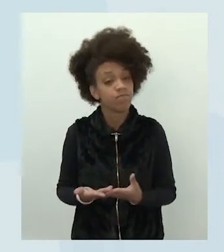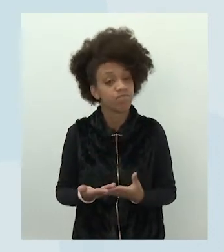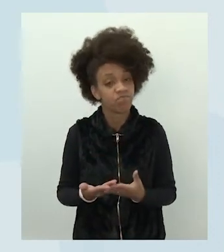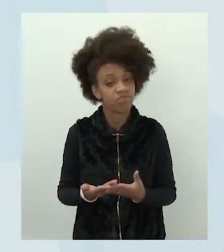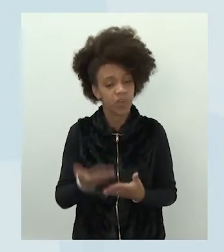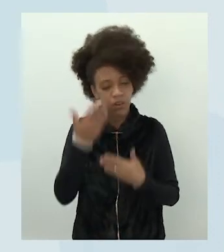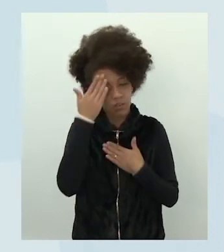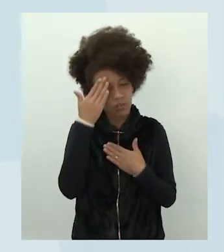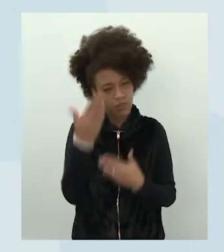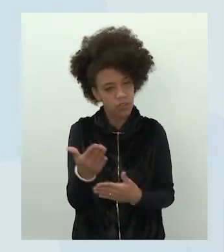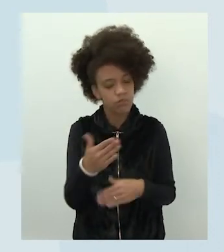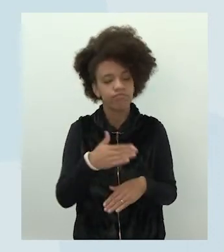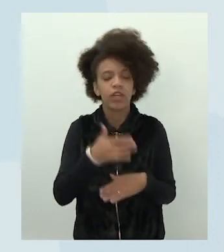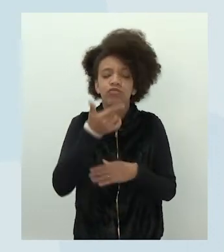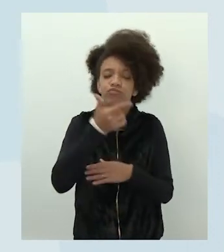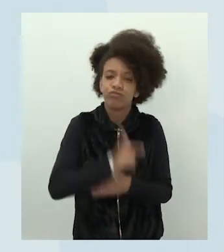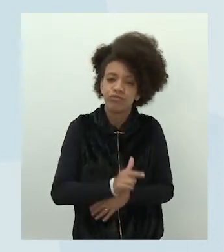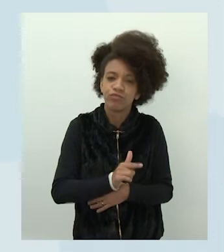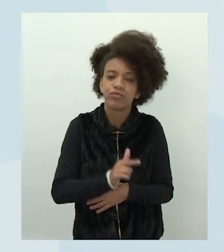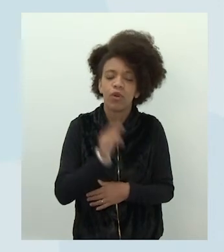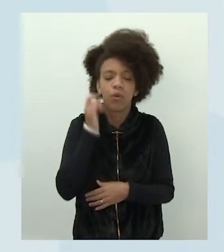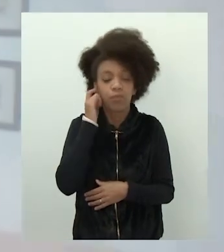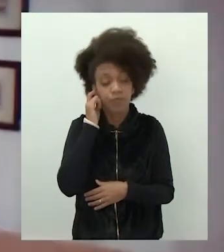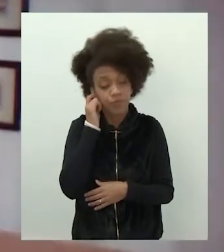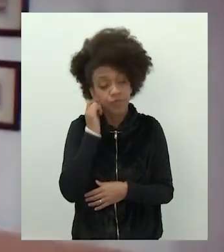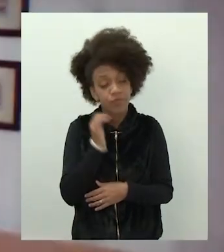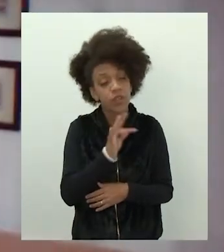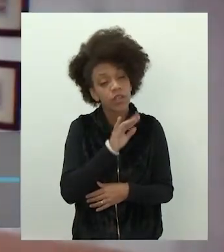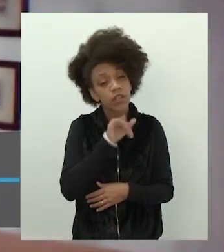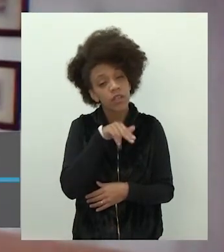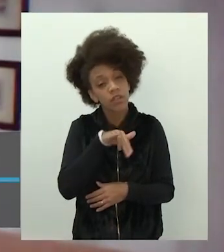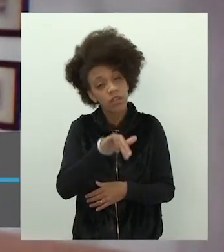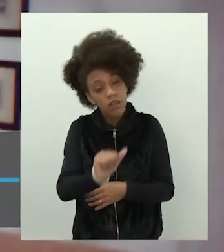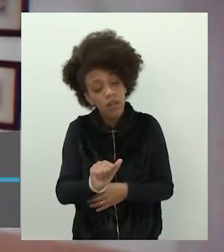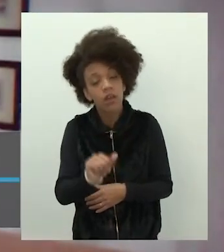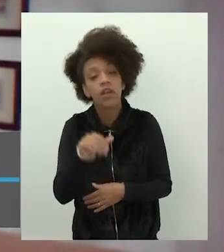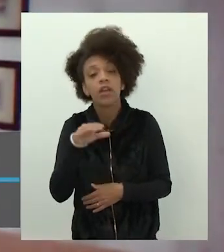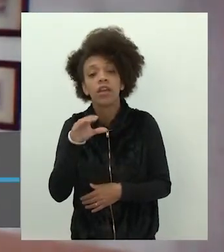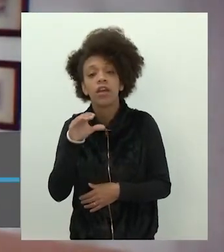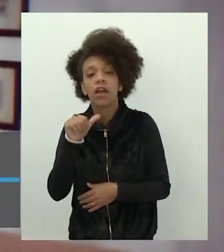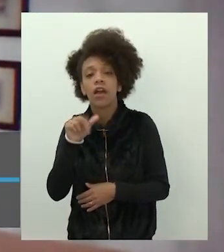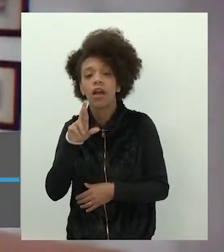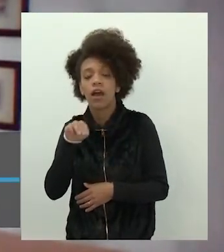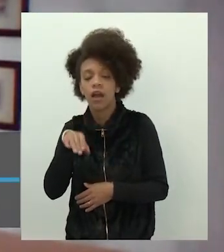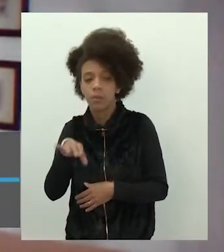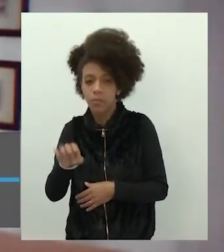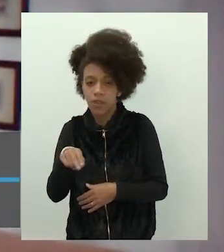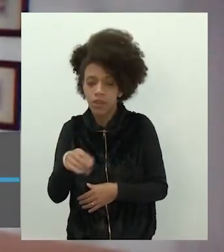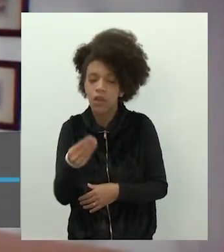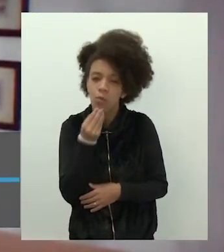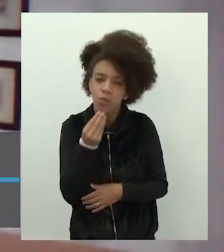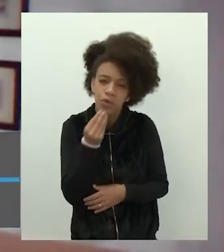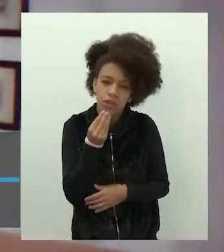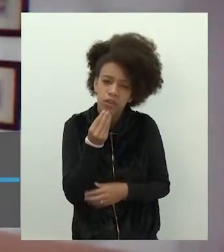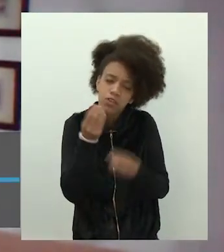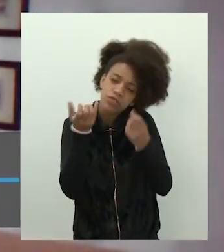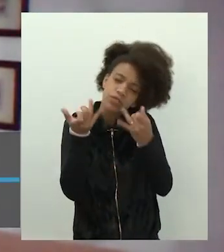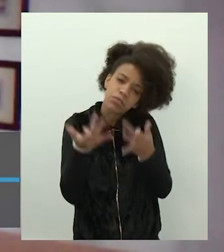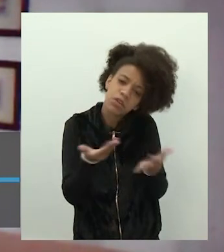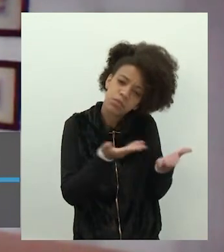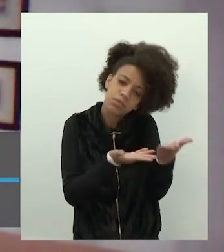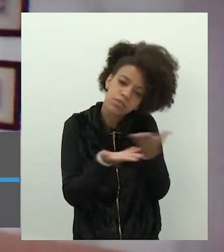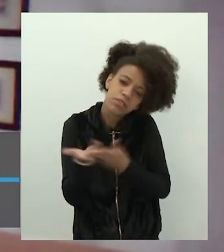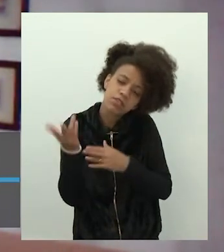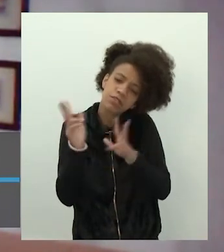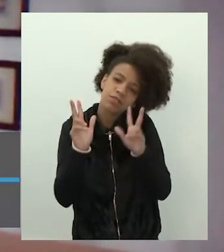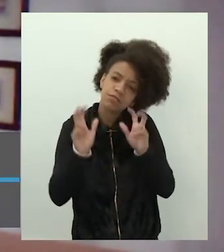quero agradecer mais uma vez, Tânia e Carmen, a oportunidade de falar para vocês desse